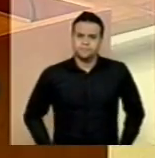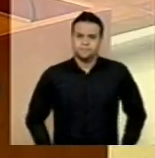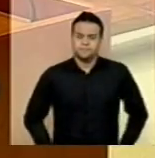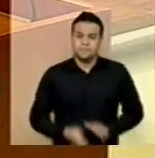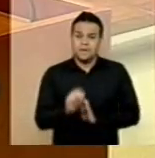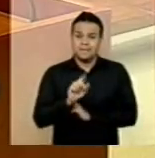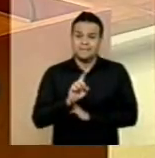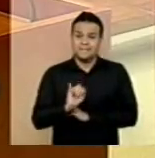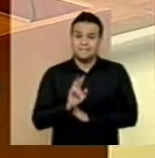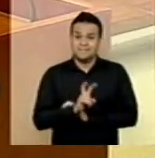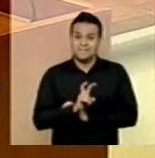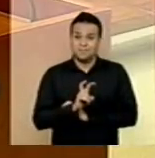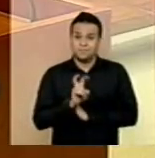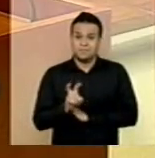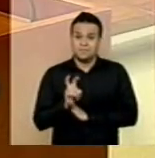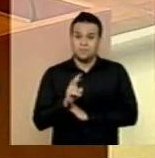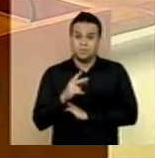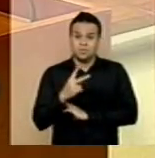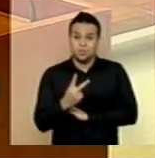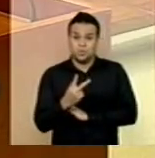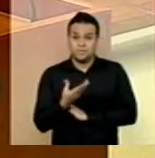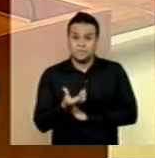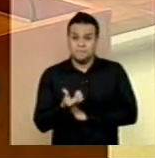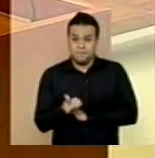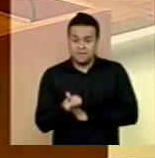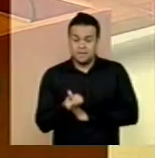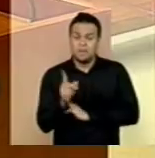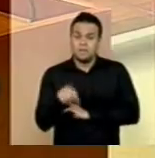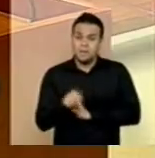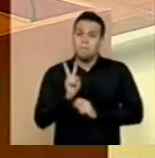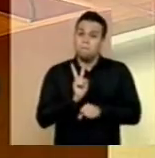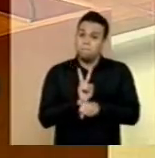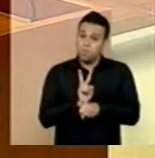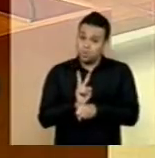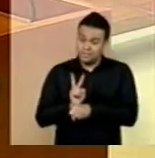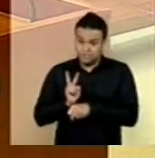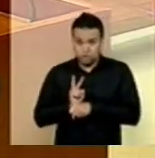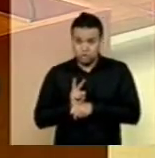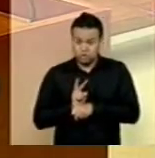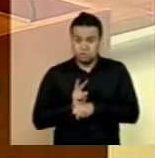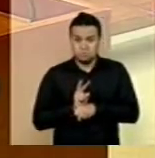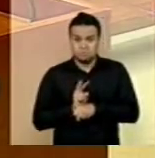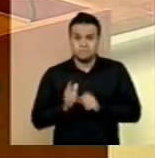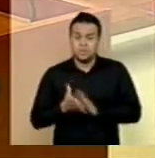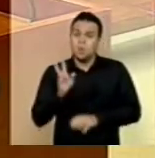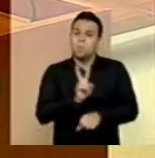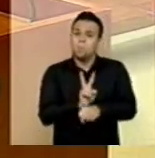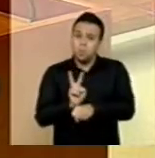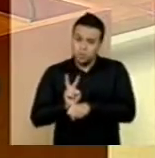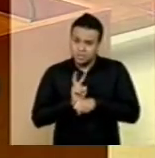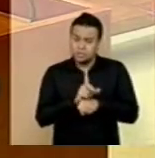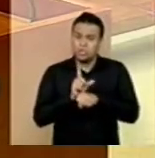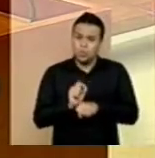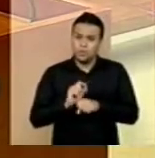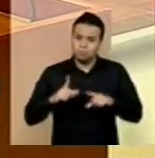na ADI 5526, de proteger direta ou indiretamente o exercício do